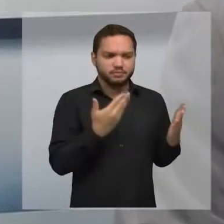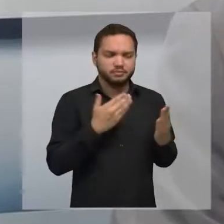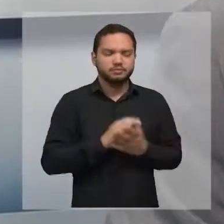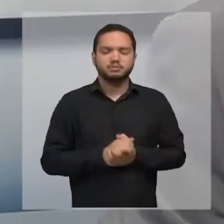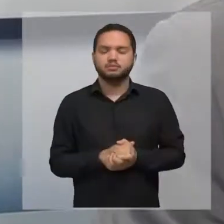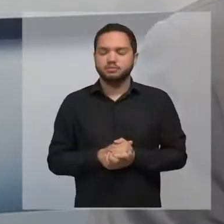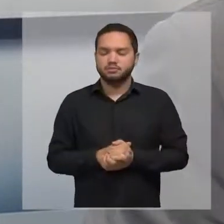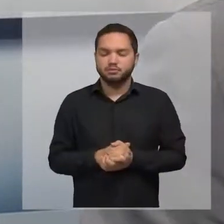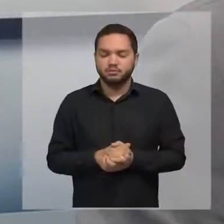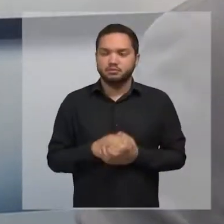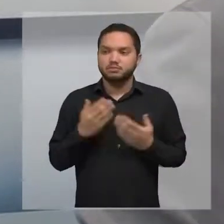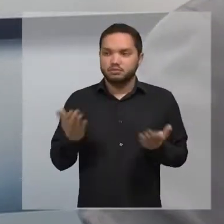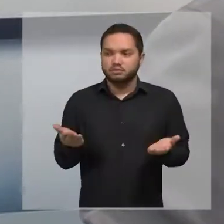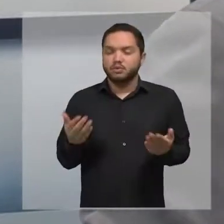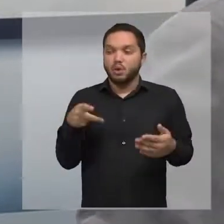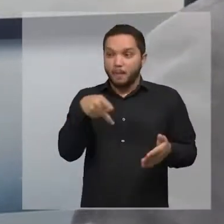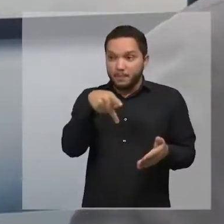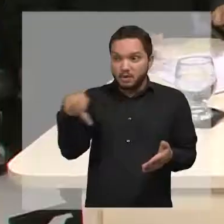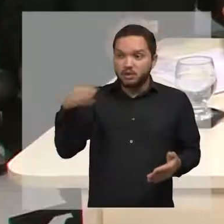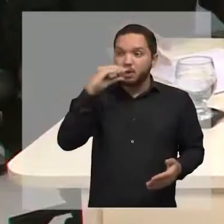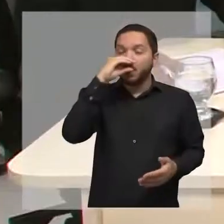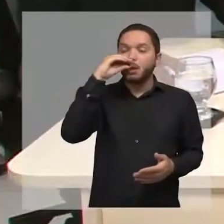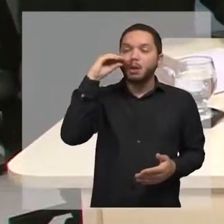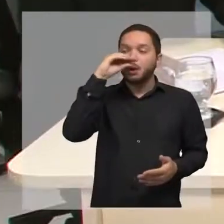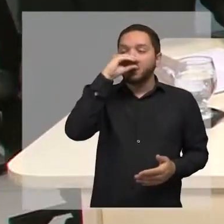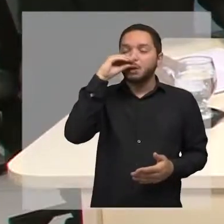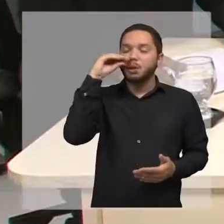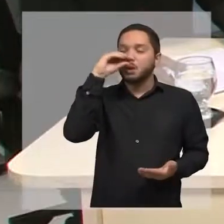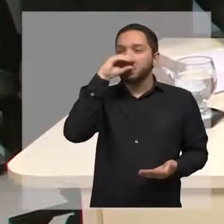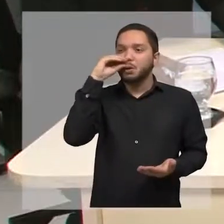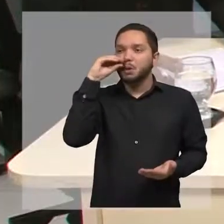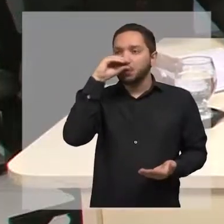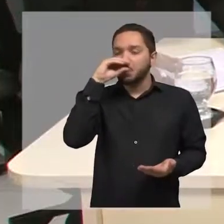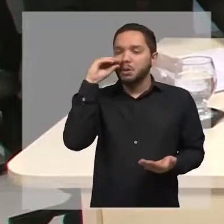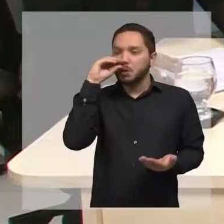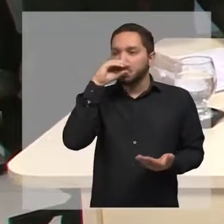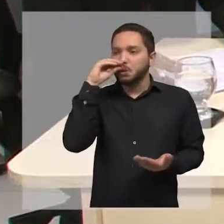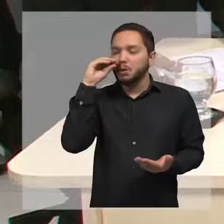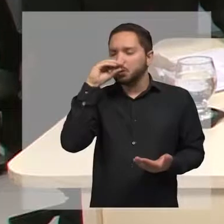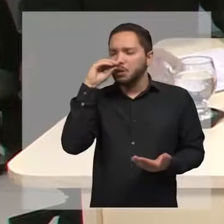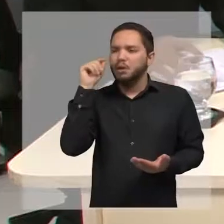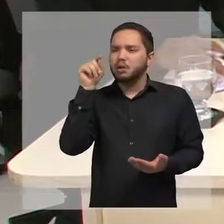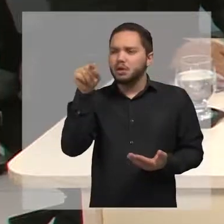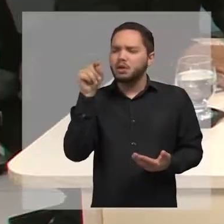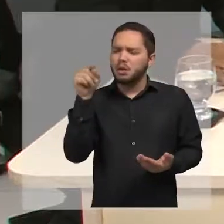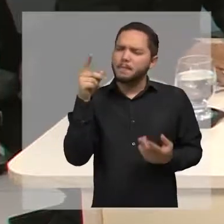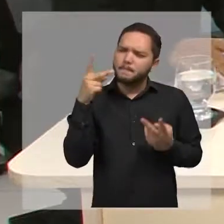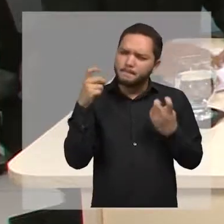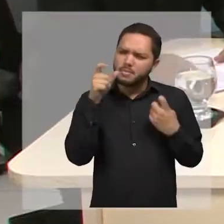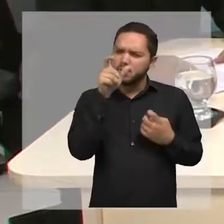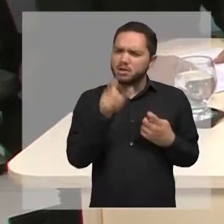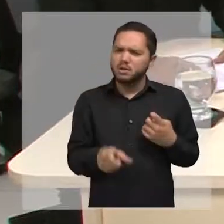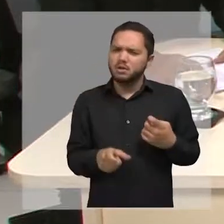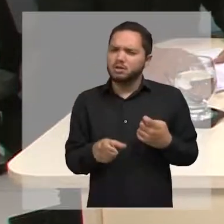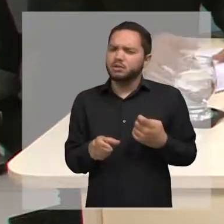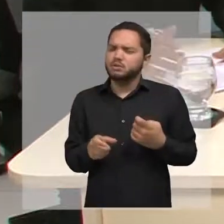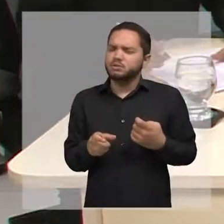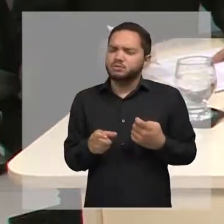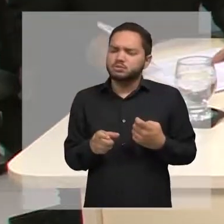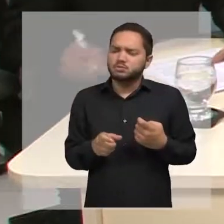questionado posteriormente. Quando o presidente Antônio Henrique lhe convidou, é notório que